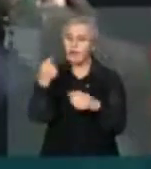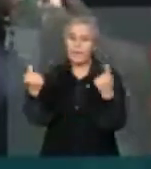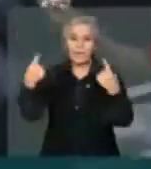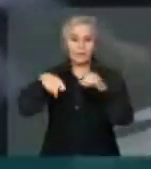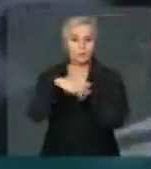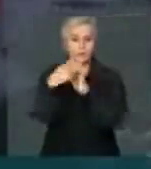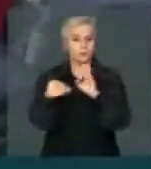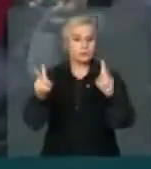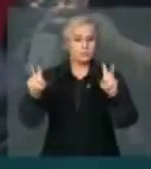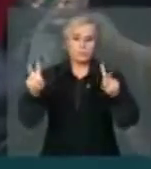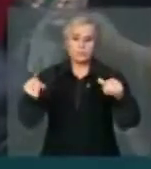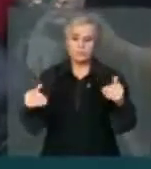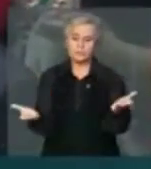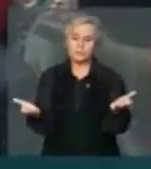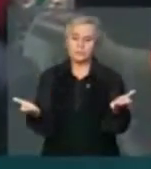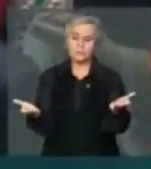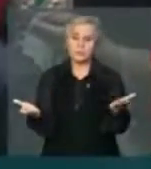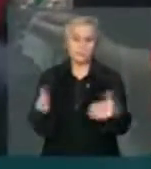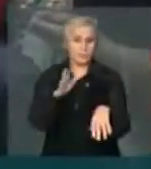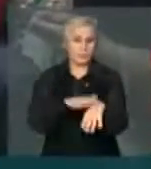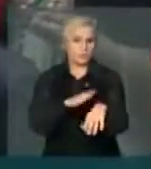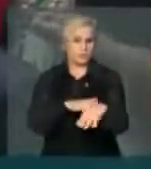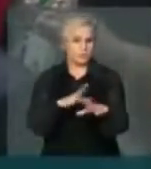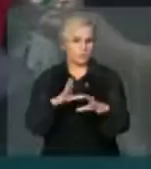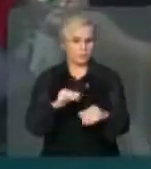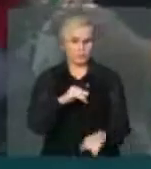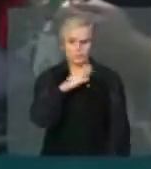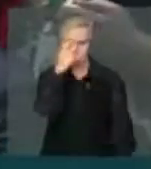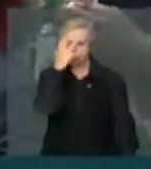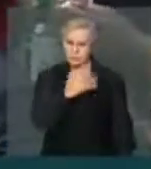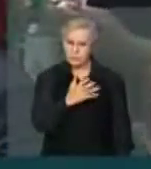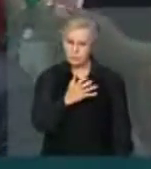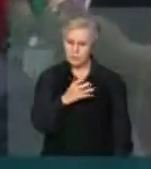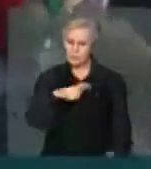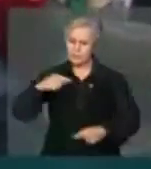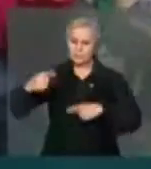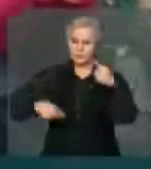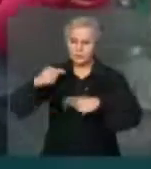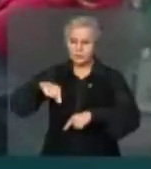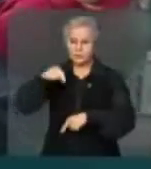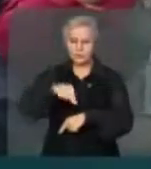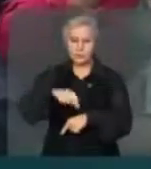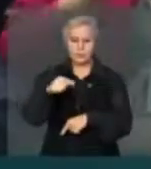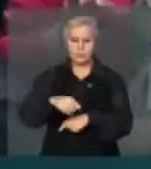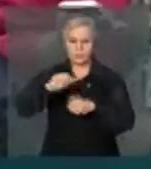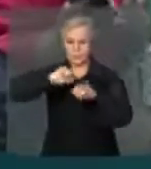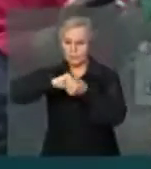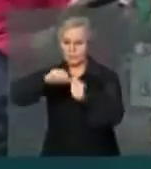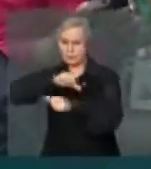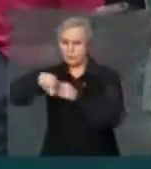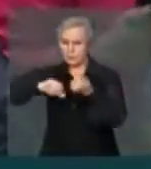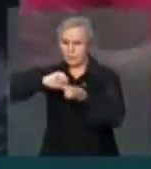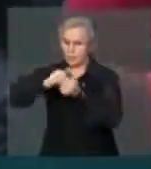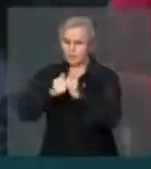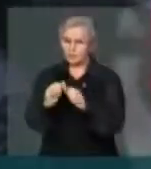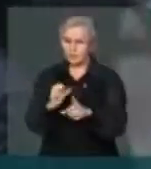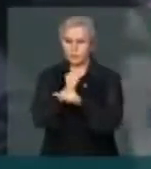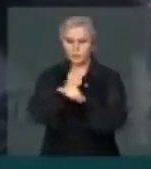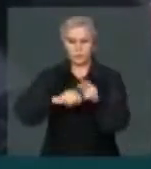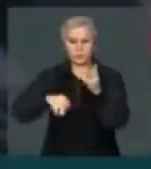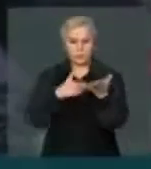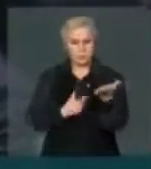sobre esse assunto em momento tão grave, onde a gente discute aqui um ajuste das contas